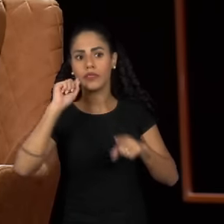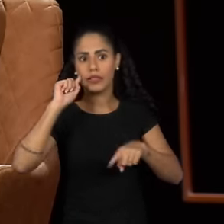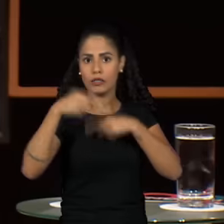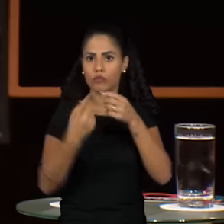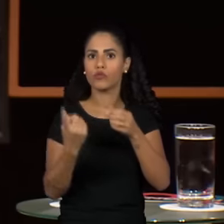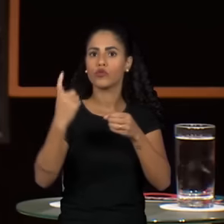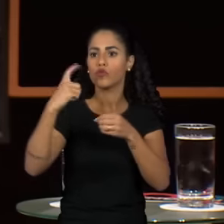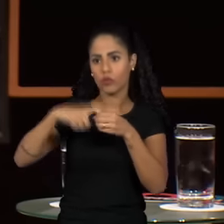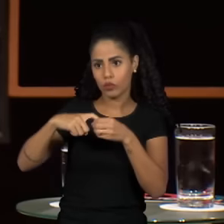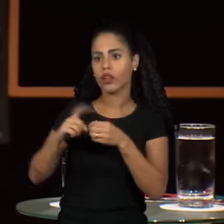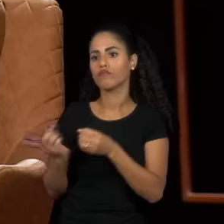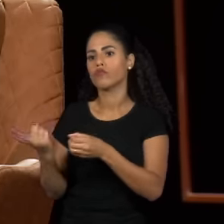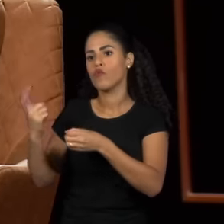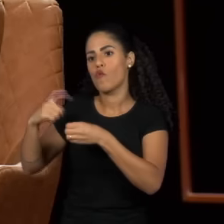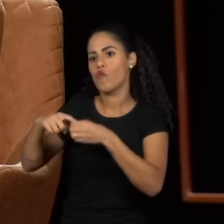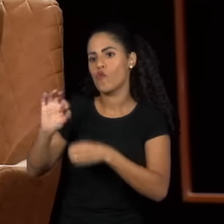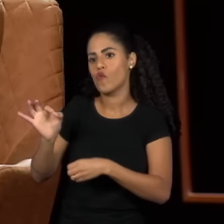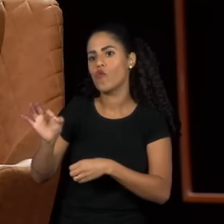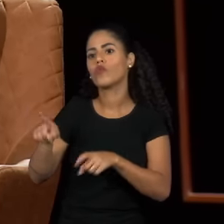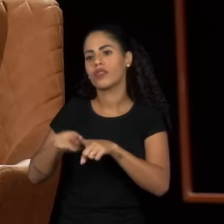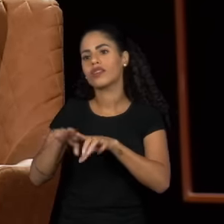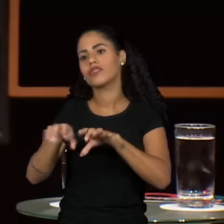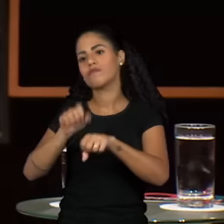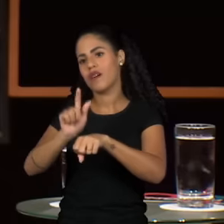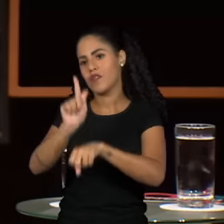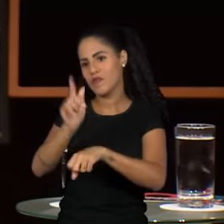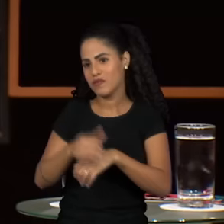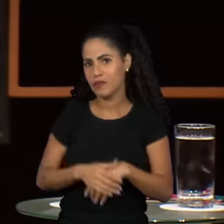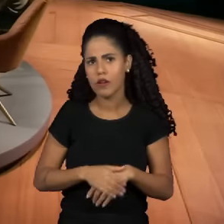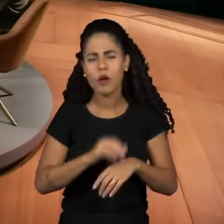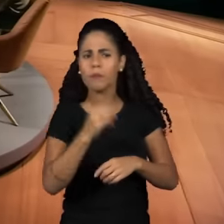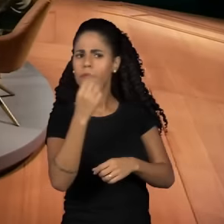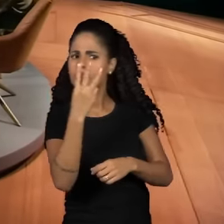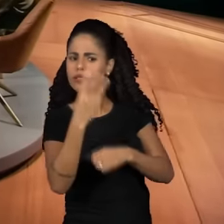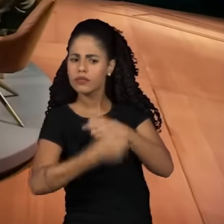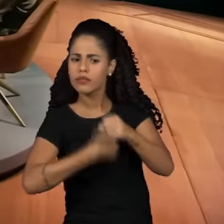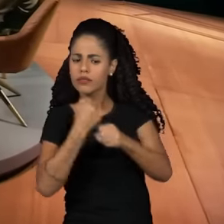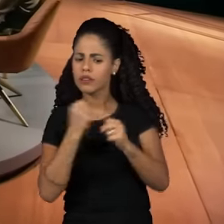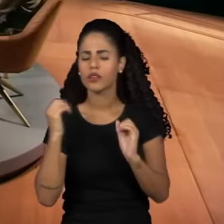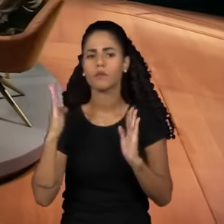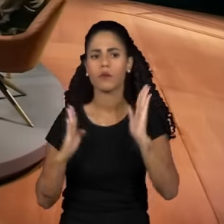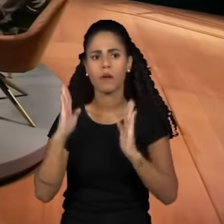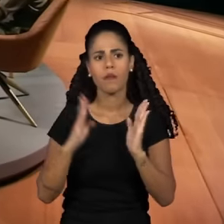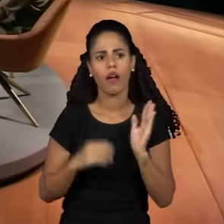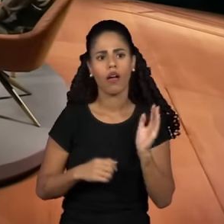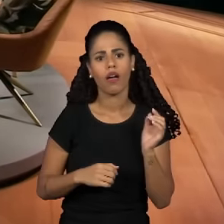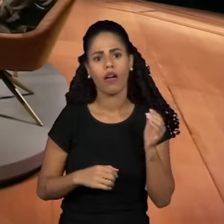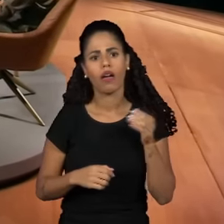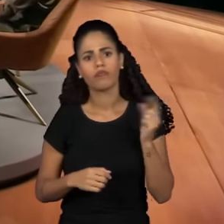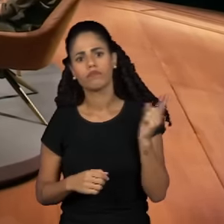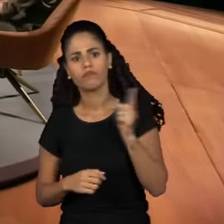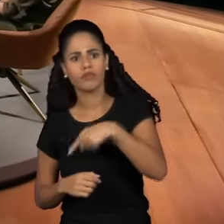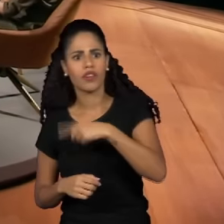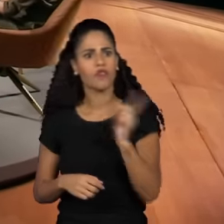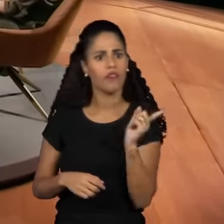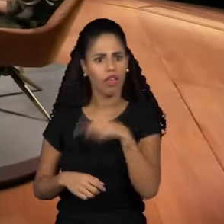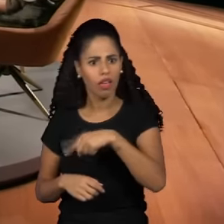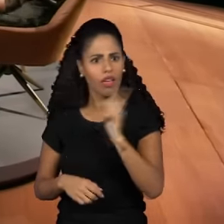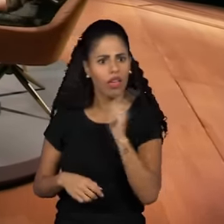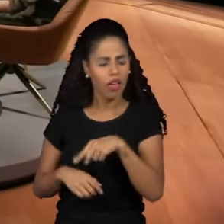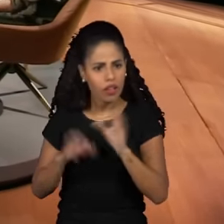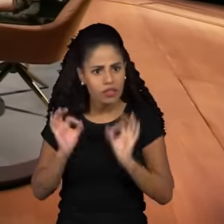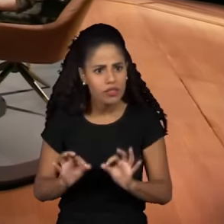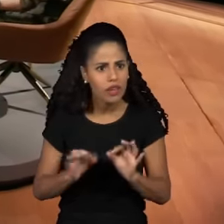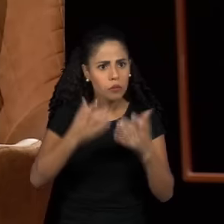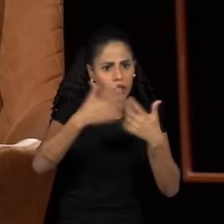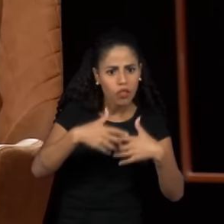Você voltou. Depois eu voltei para fazer a minha graduação. Mas esses 3 anos, quer dizer, você ficou indo e vindo de Petrópolis todos os dias? Indo e vindo. Eu